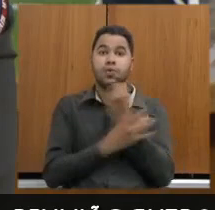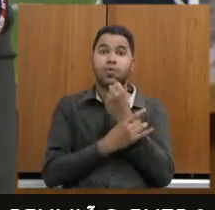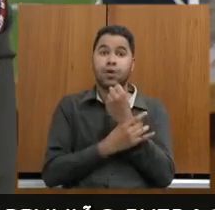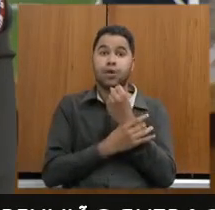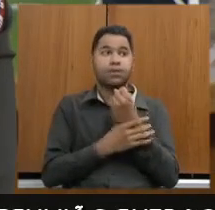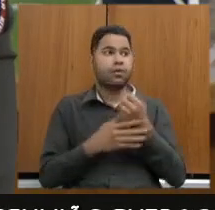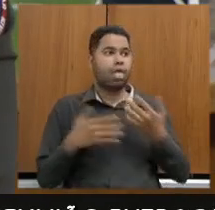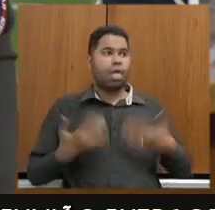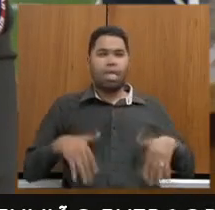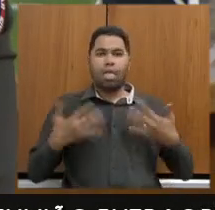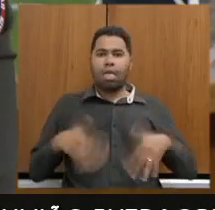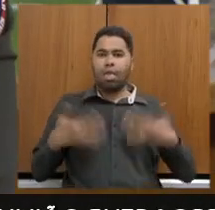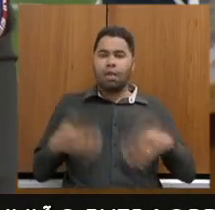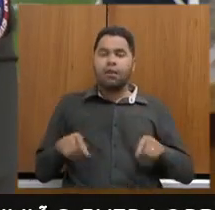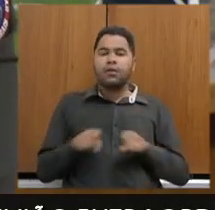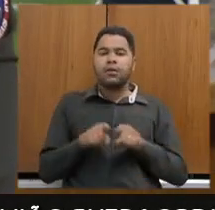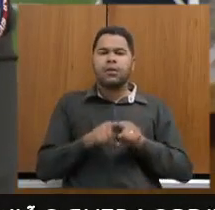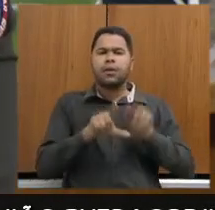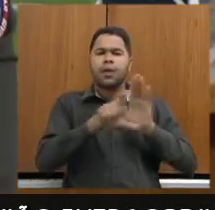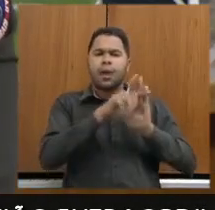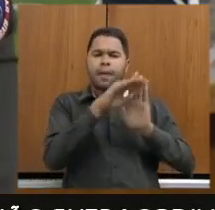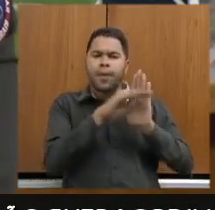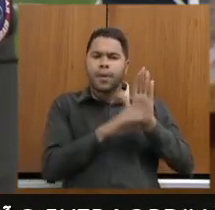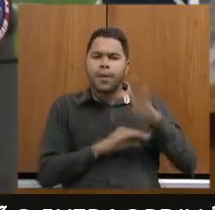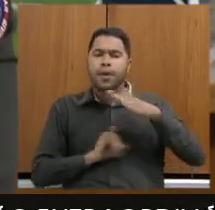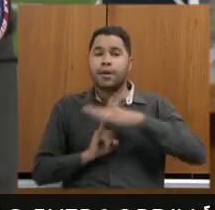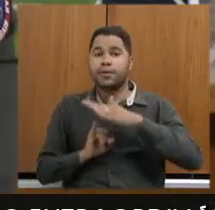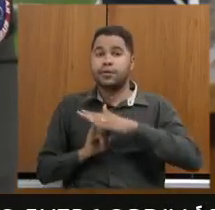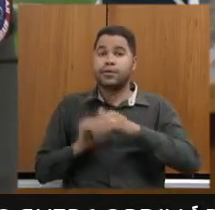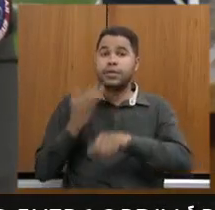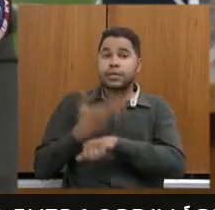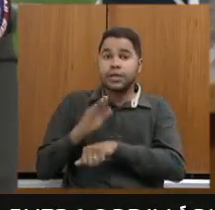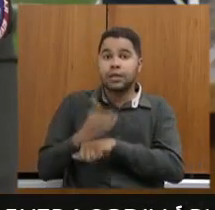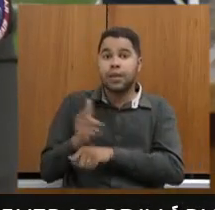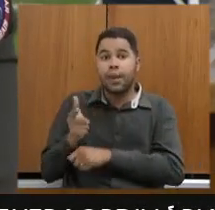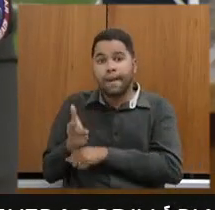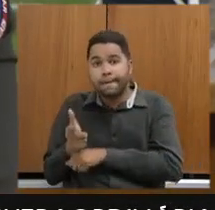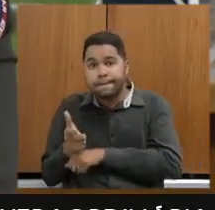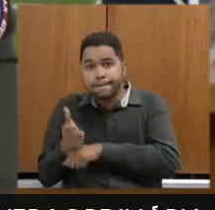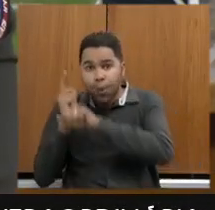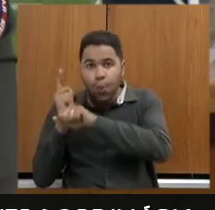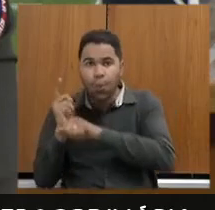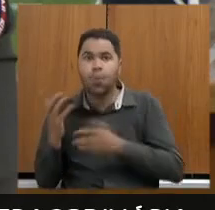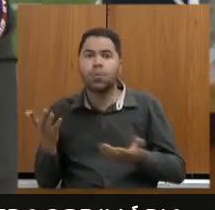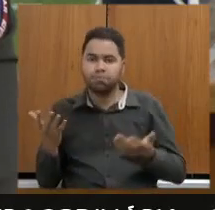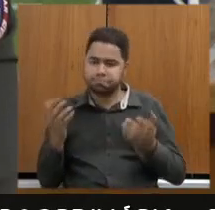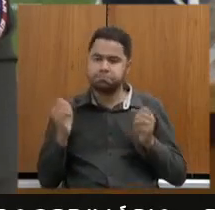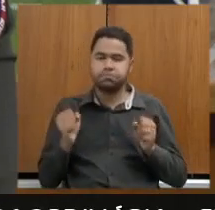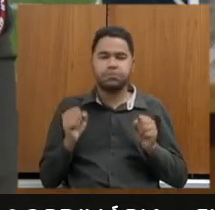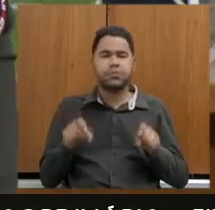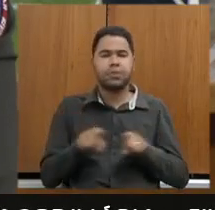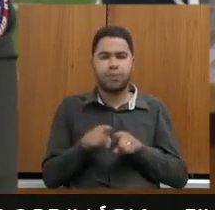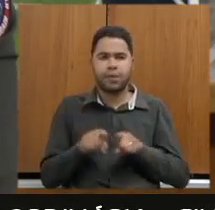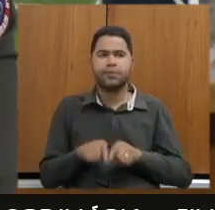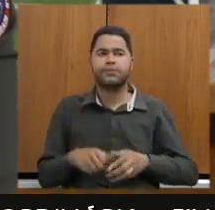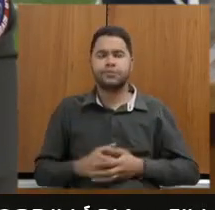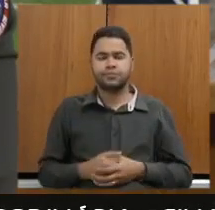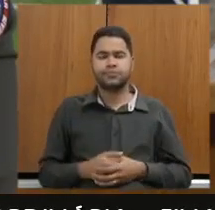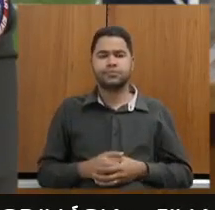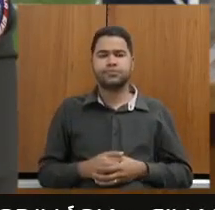de legislação institucional de treinamento físico tiro e tiro prático pode passar